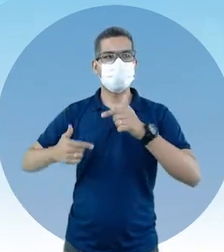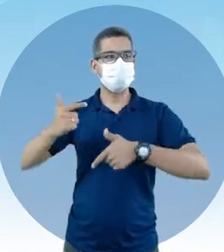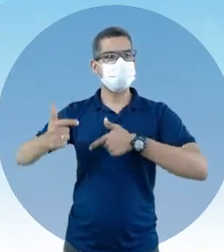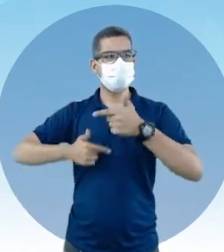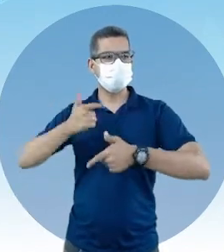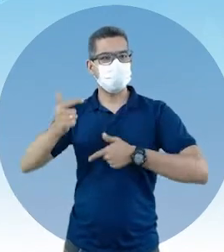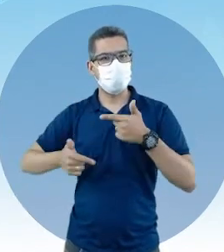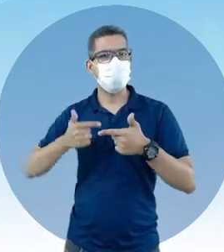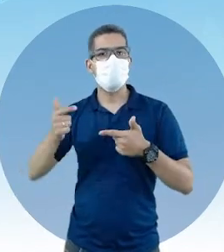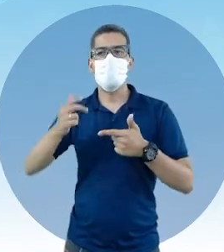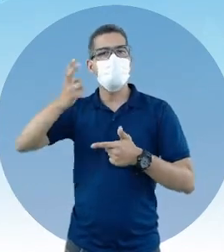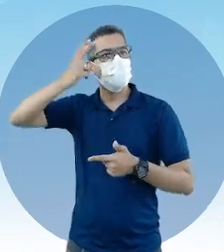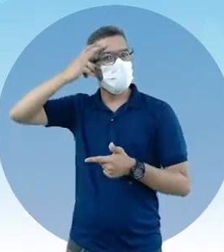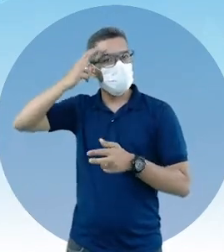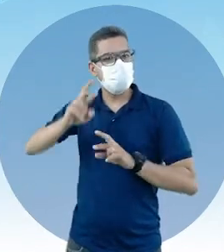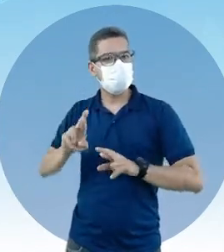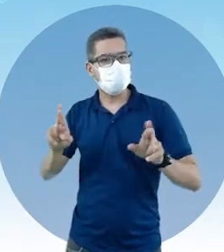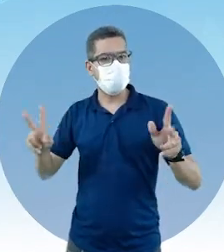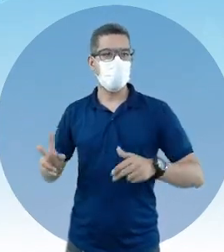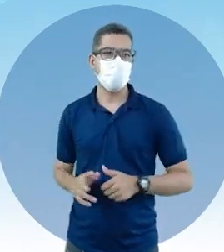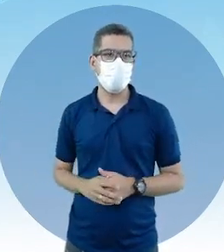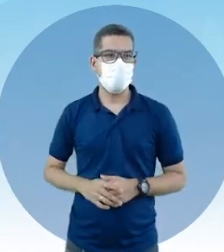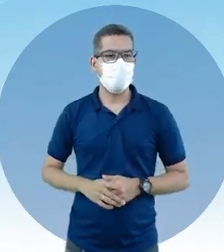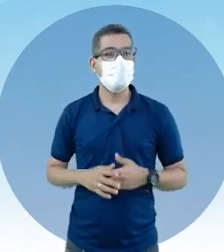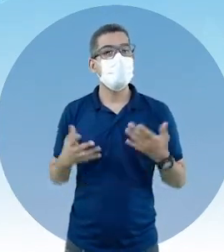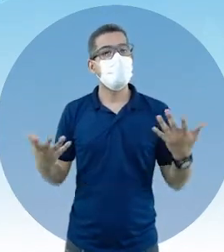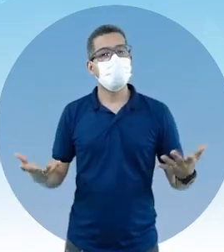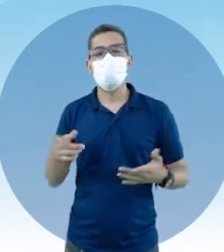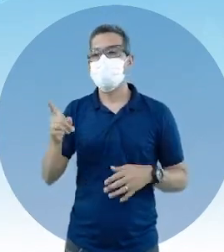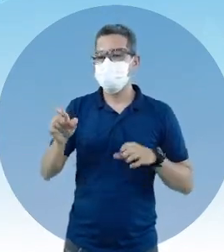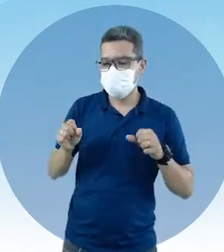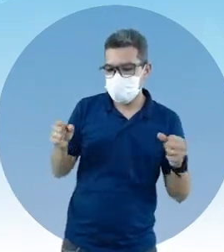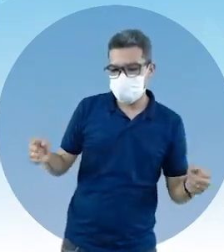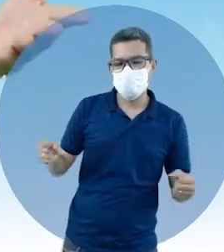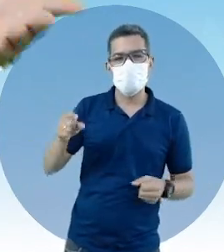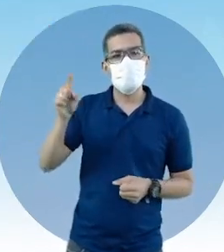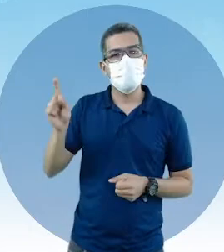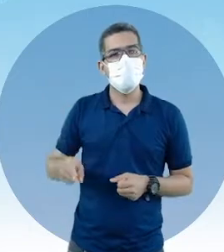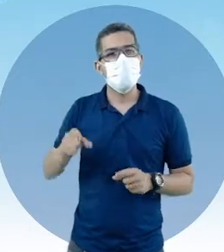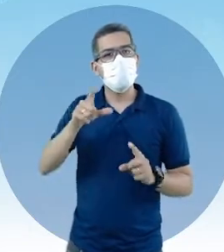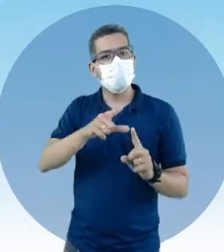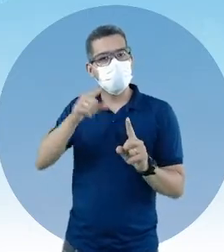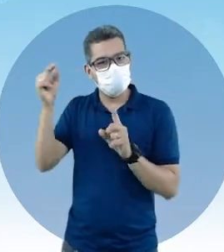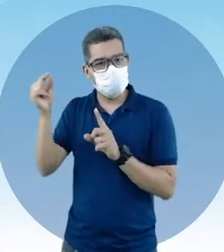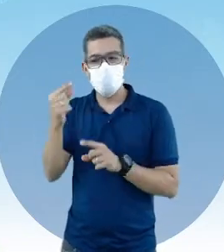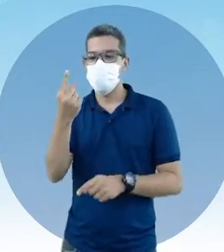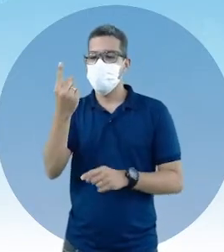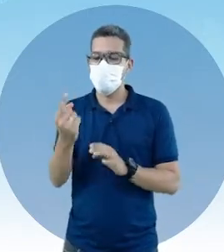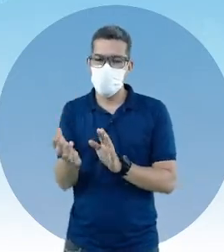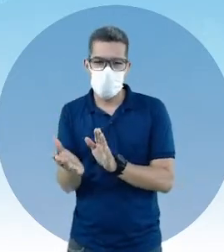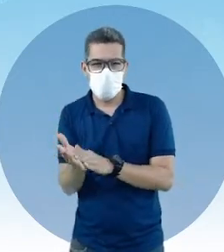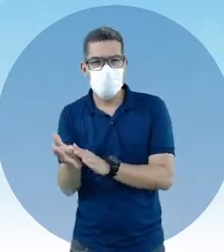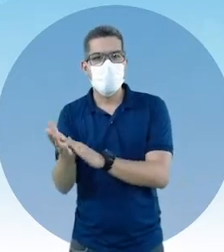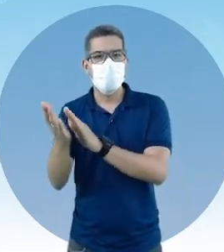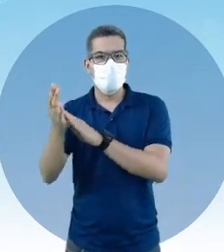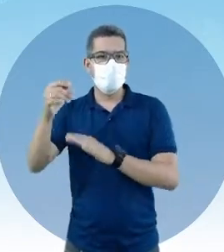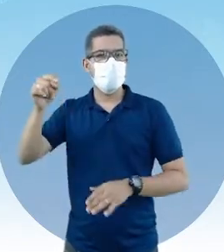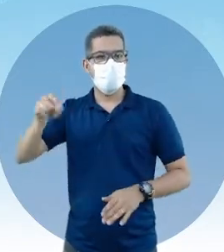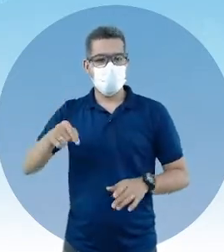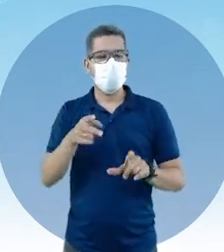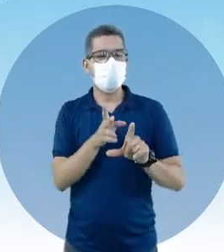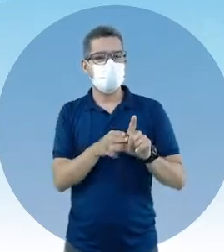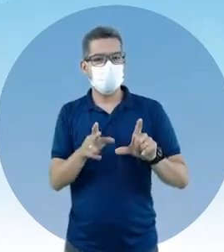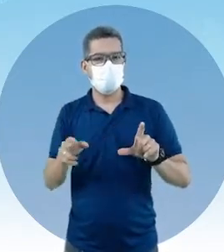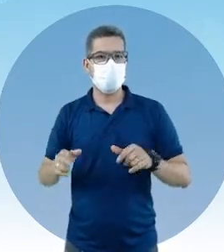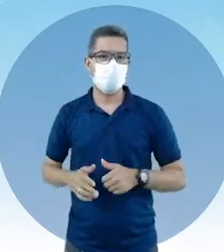de culturas diferentes. É por isso que ele deve ser, no caso, foi escolhido como um dos homenageados de nossa série.